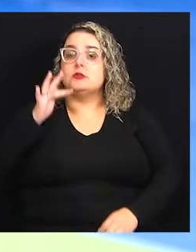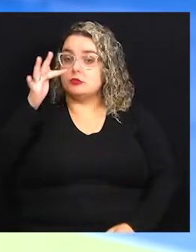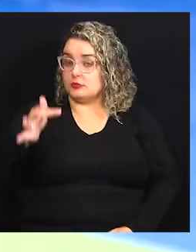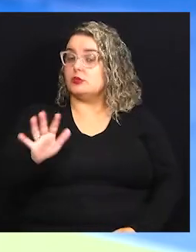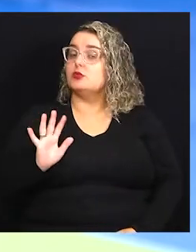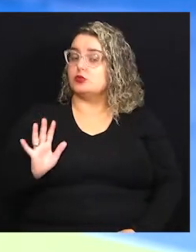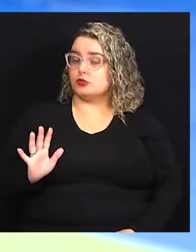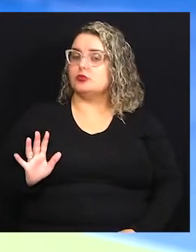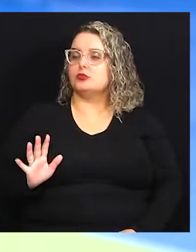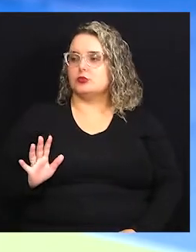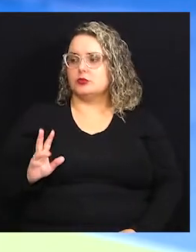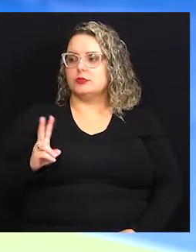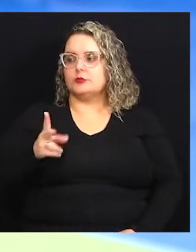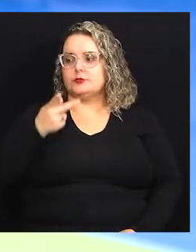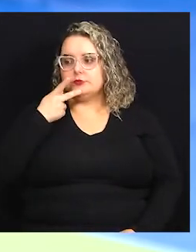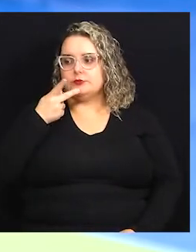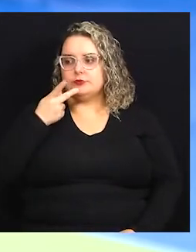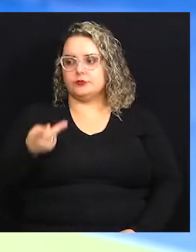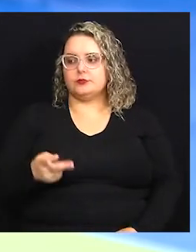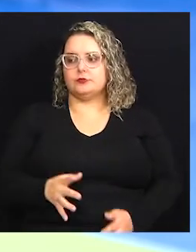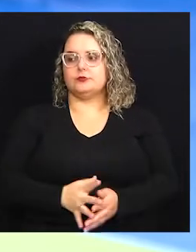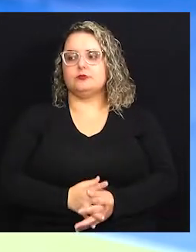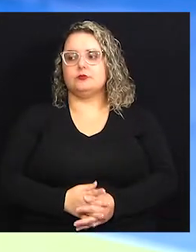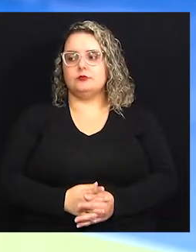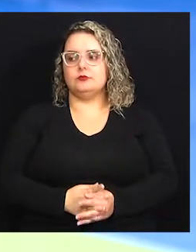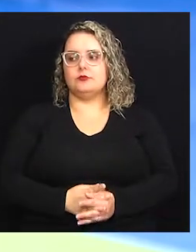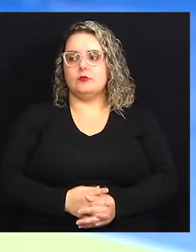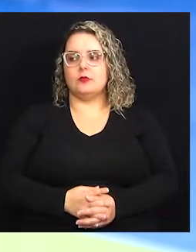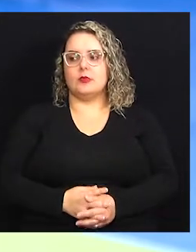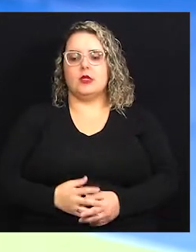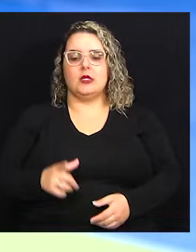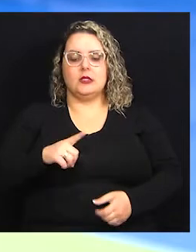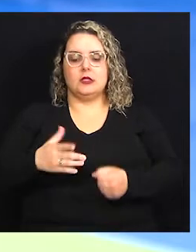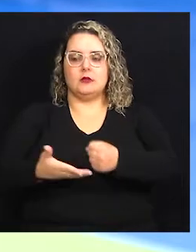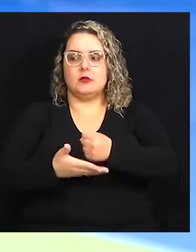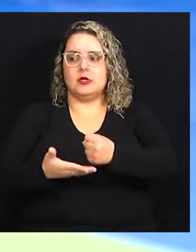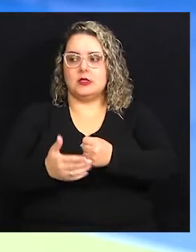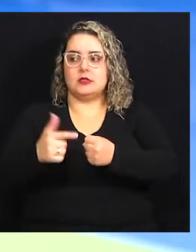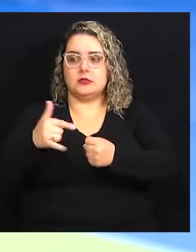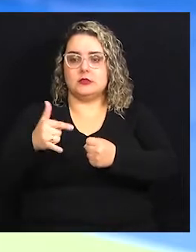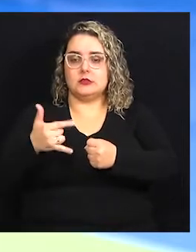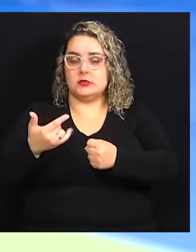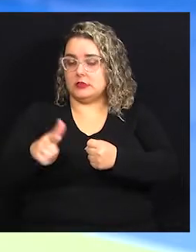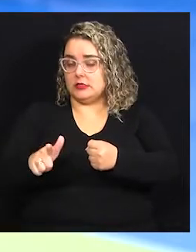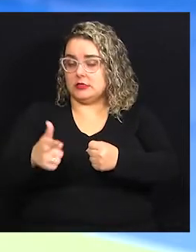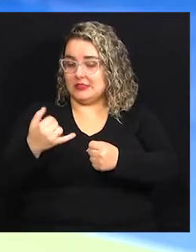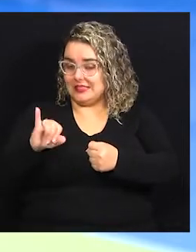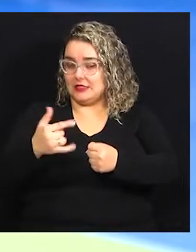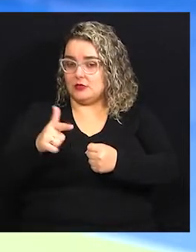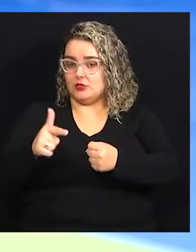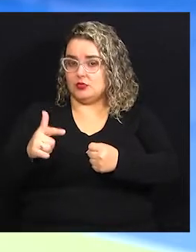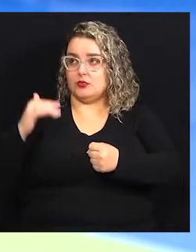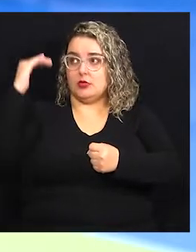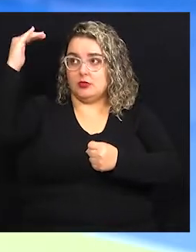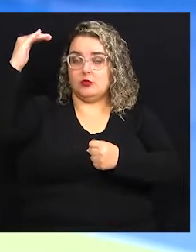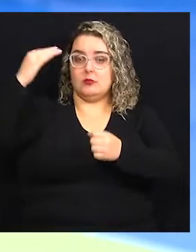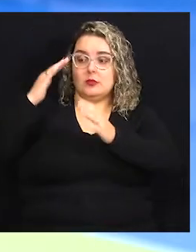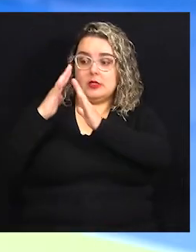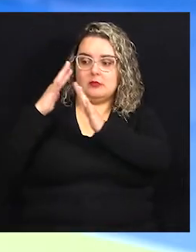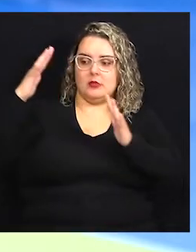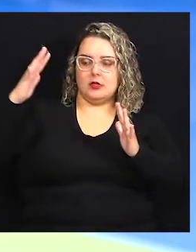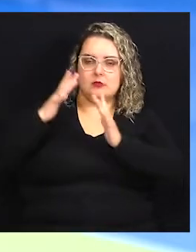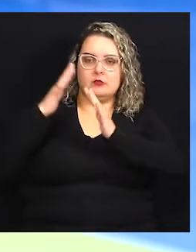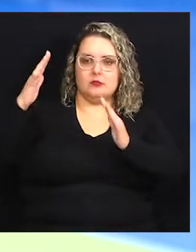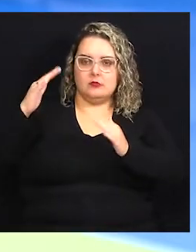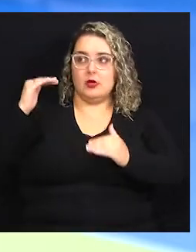futuro. Né? Eu sempre gosto de falar, não adianta ter base se não tiver o adulto. Ela tem que ser espelho, ela tem que ter espelho. O